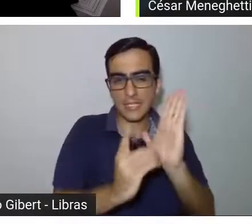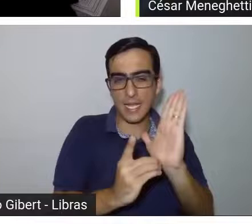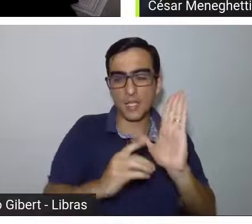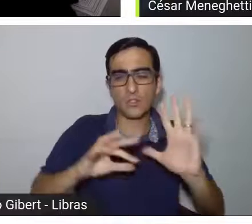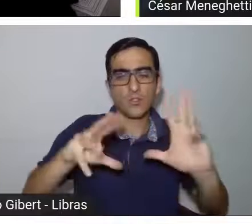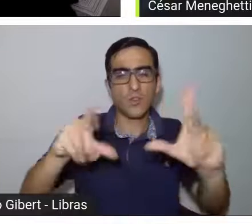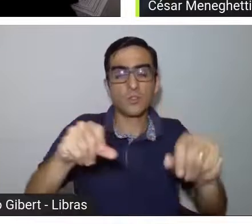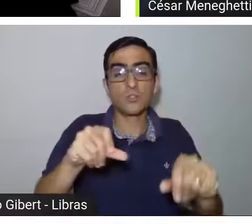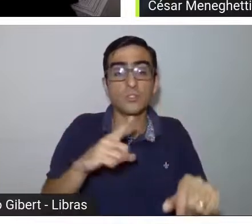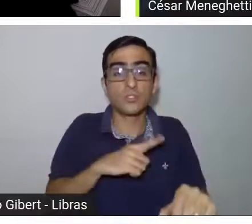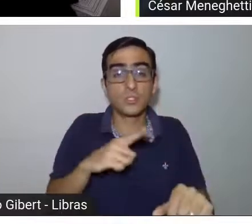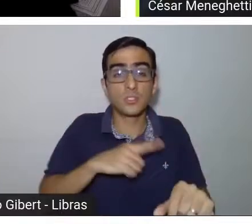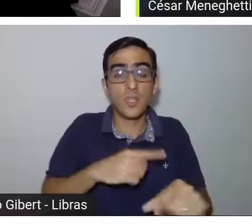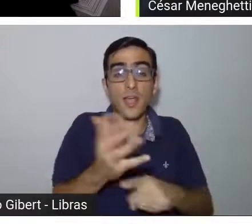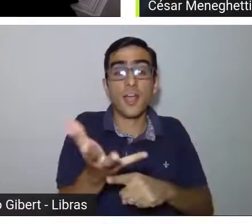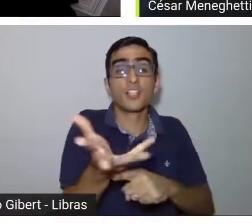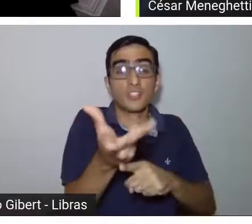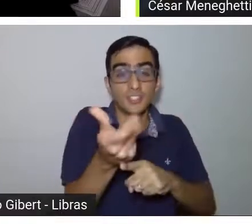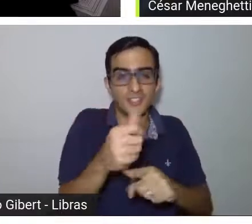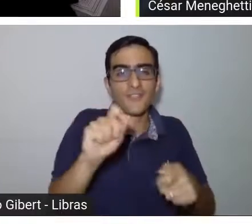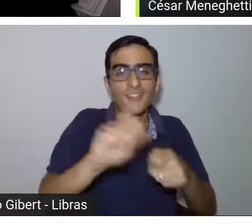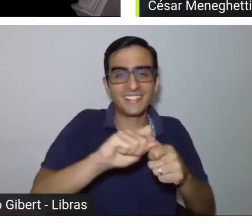artistas que faziam design.